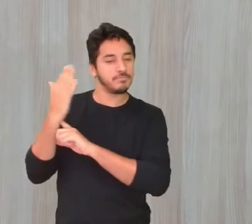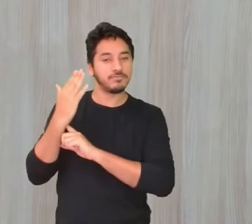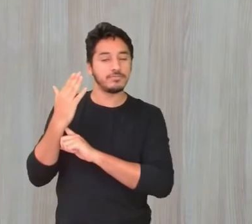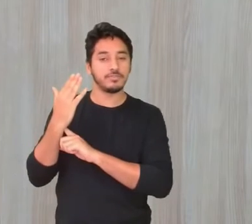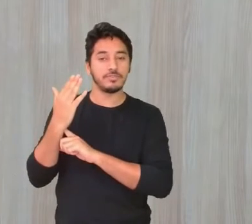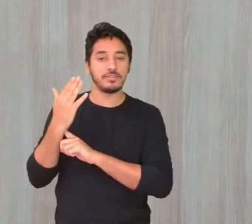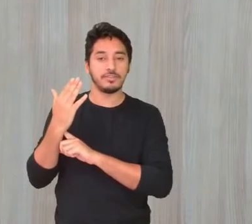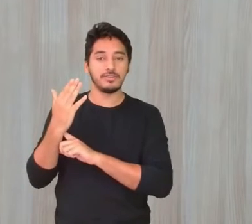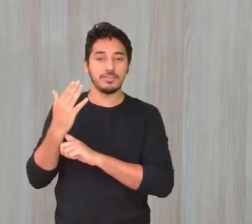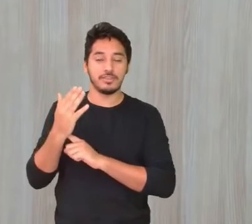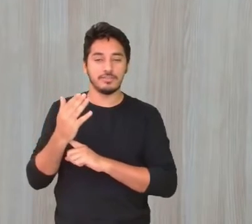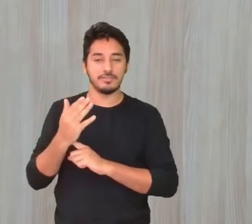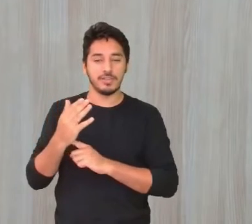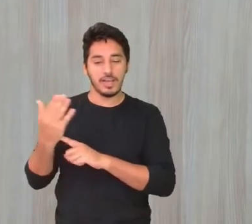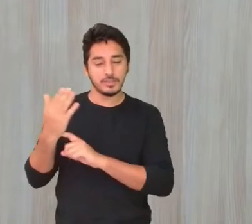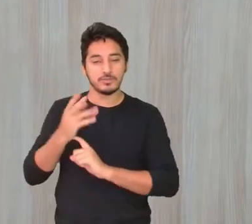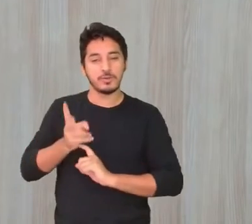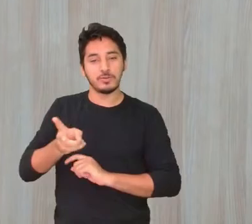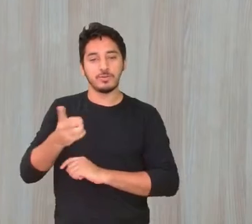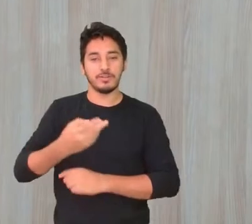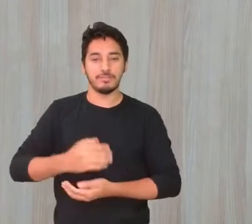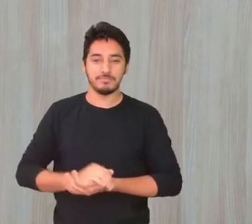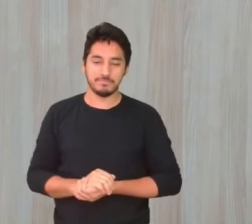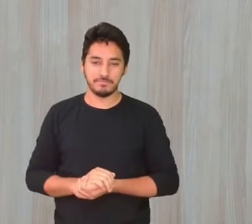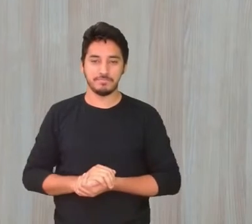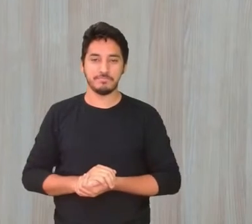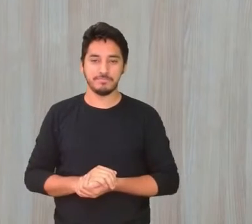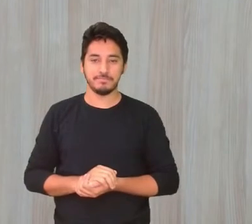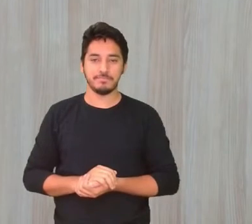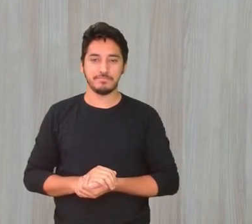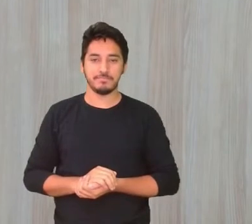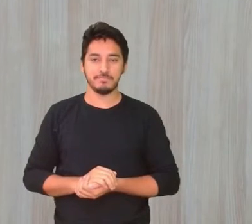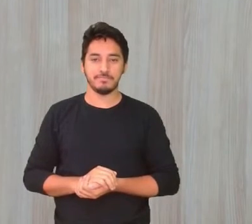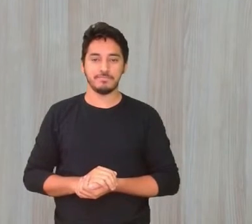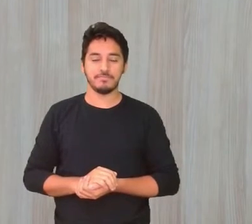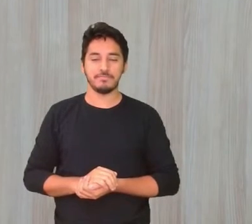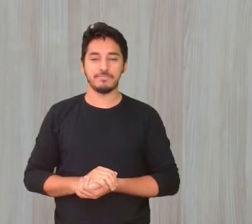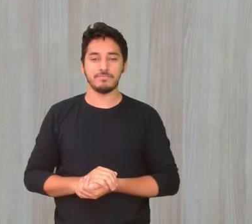ajuda a gente a continuar essa jornada da vida.